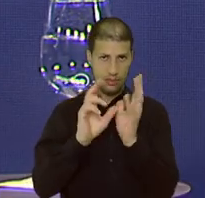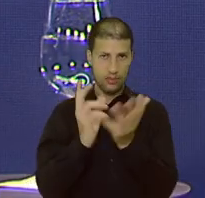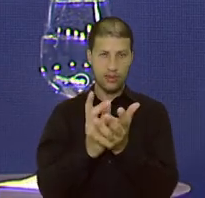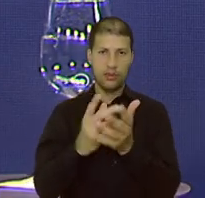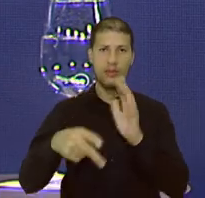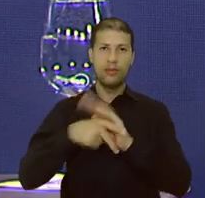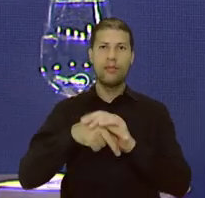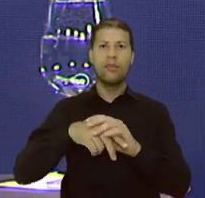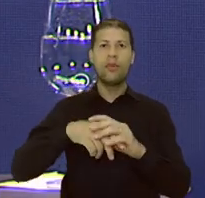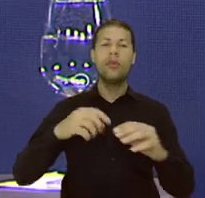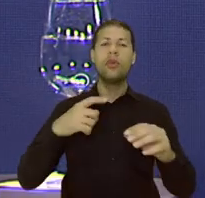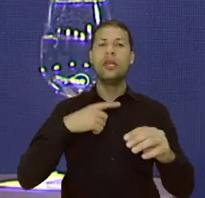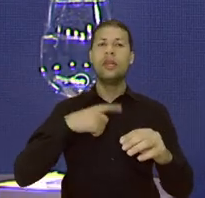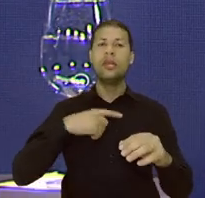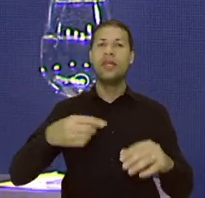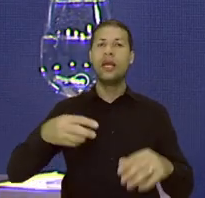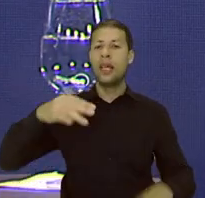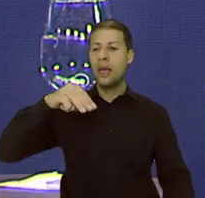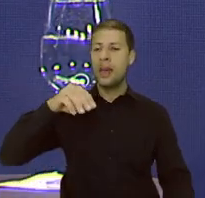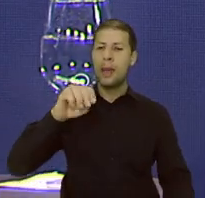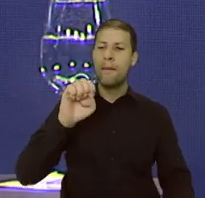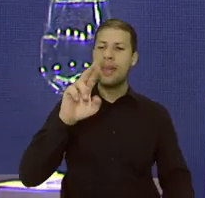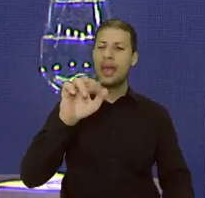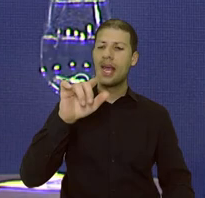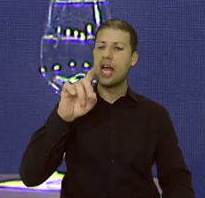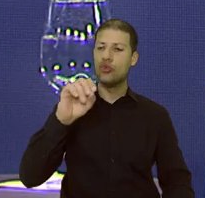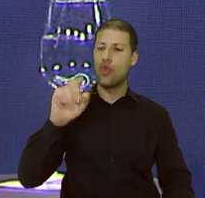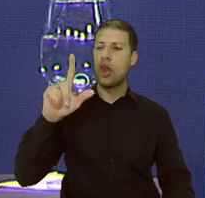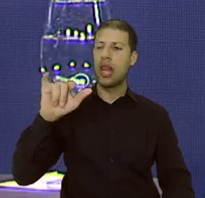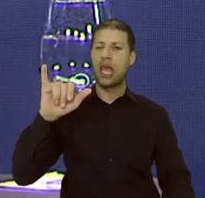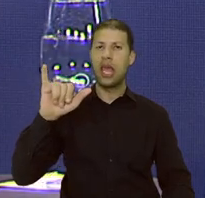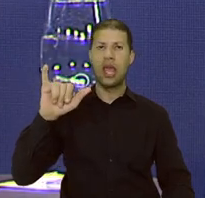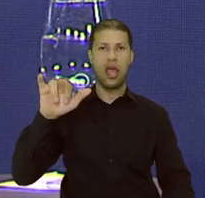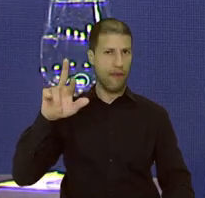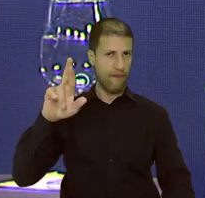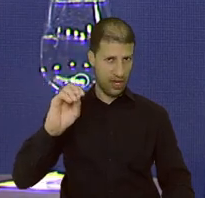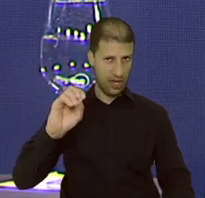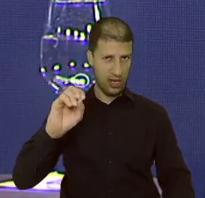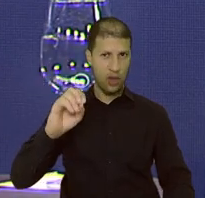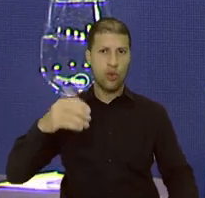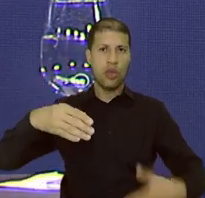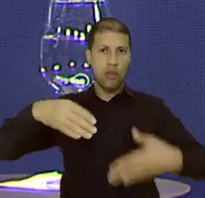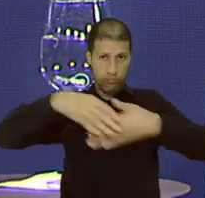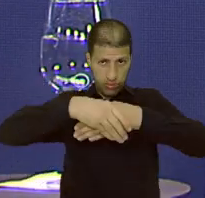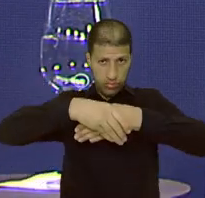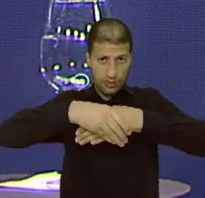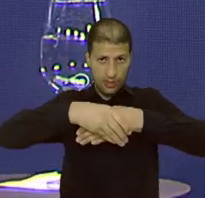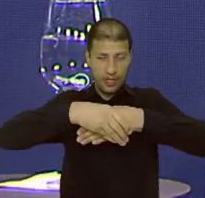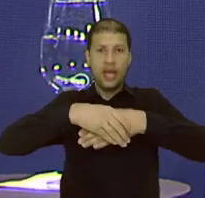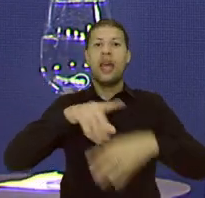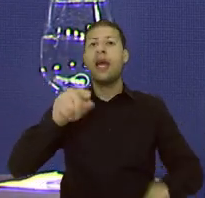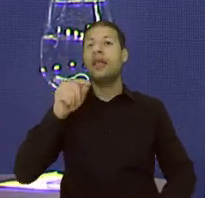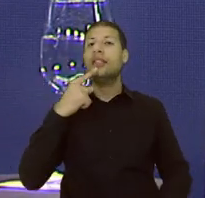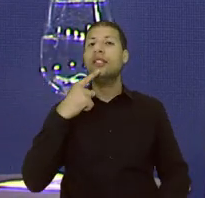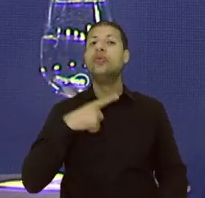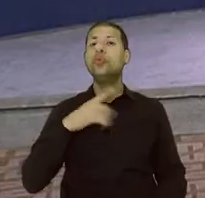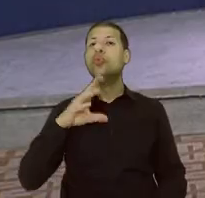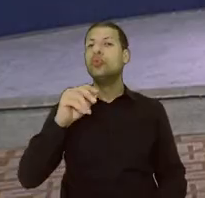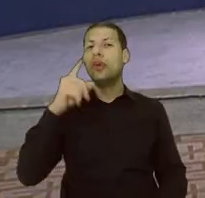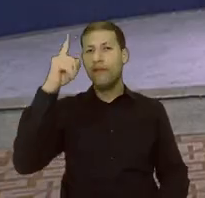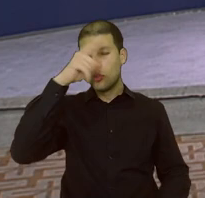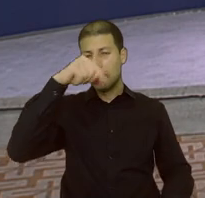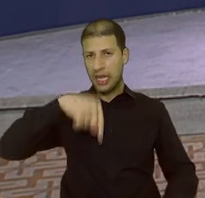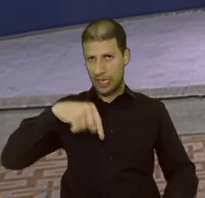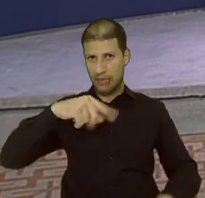sempre me impressionou foi a qualidade da mão de obra de ti na Argentina e o como Apesar de todas as dificuldades do país você tem